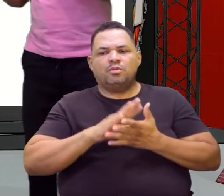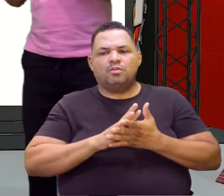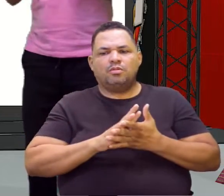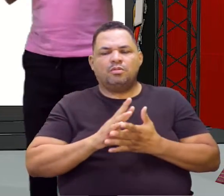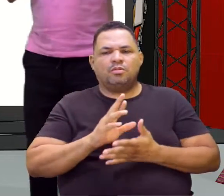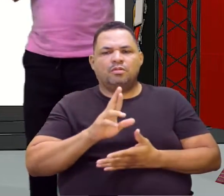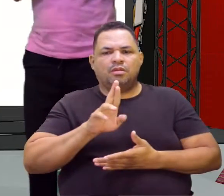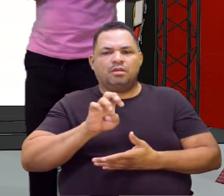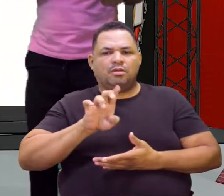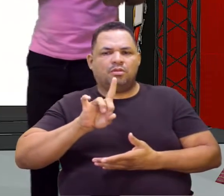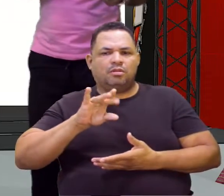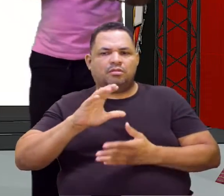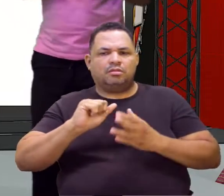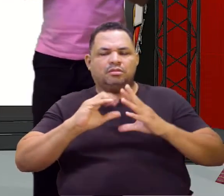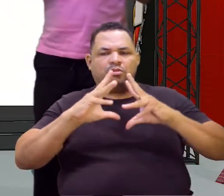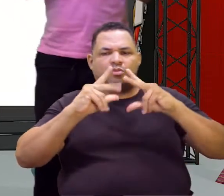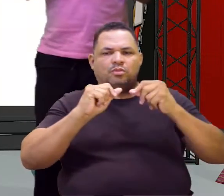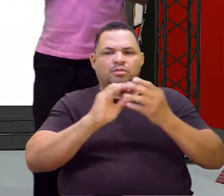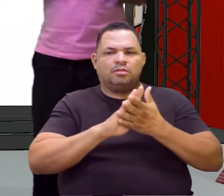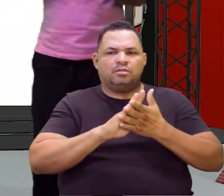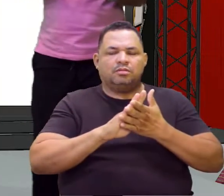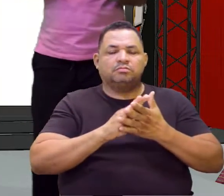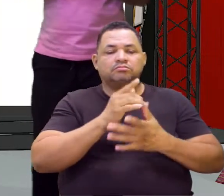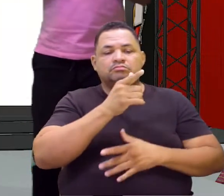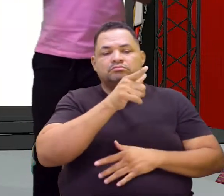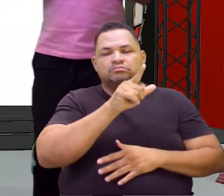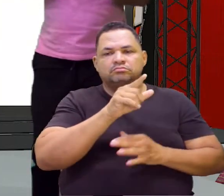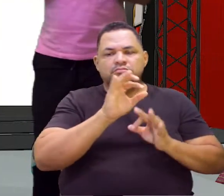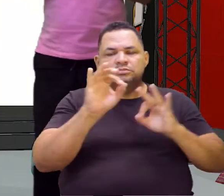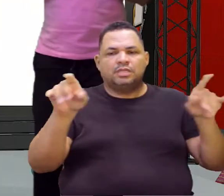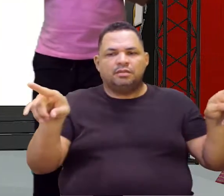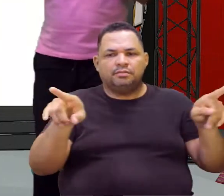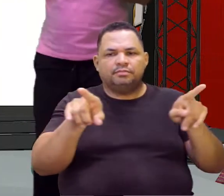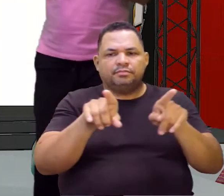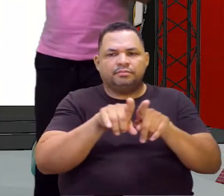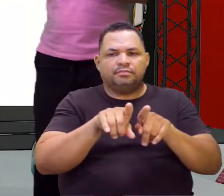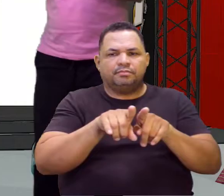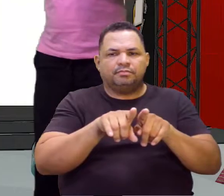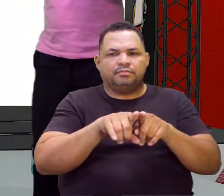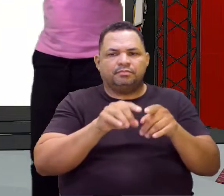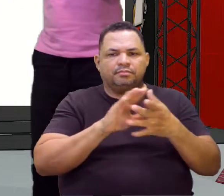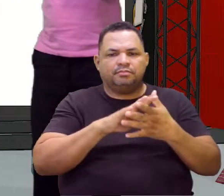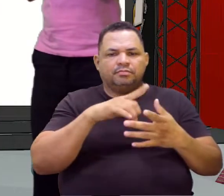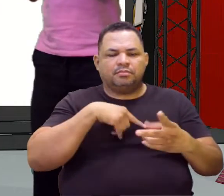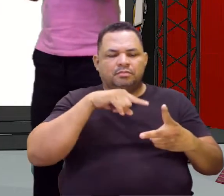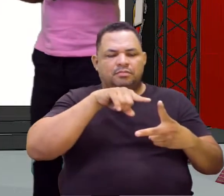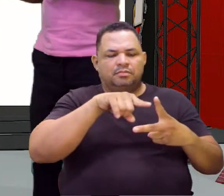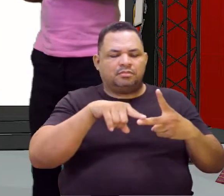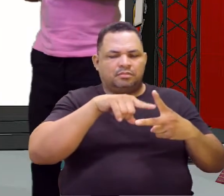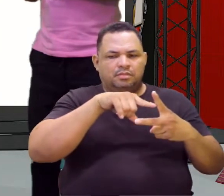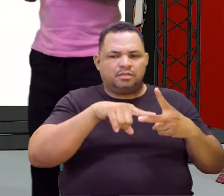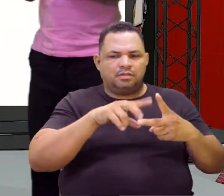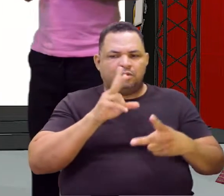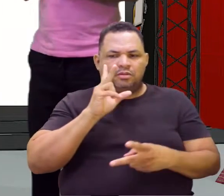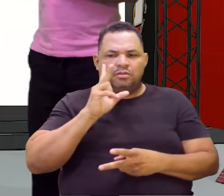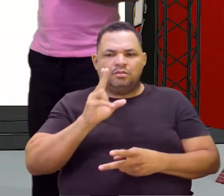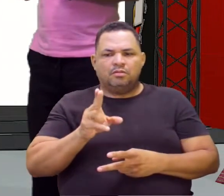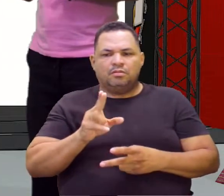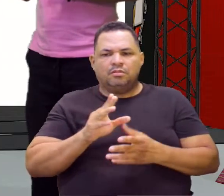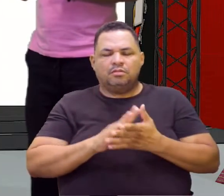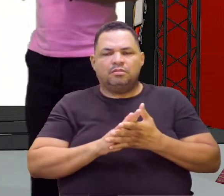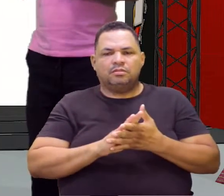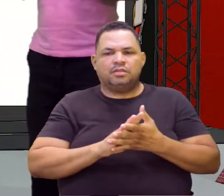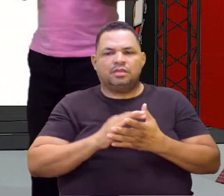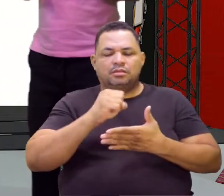regular, porque tem todos os lados iguais e um outro ponto. Também terão todos os ângulos iguais. Tem questão